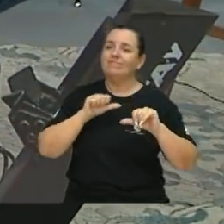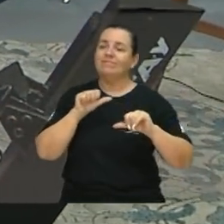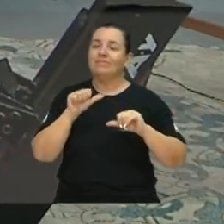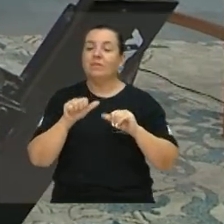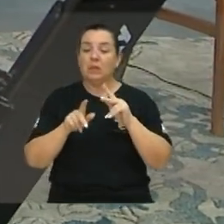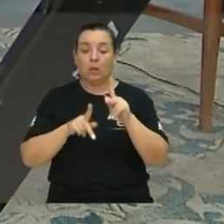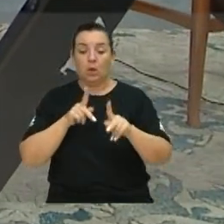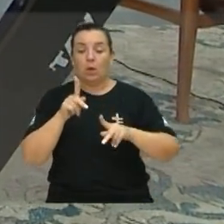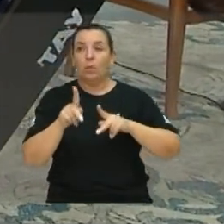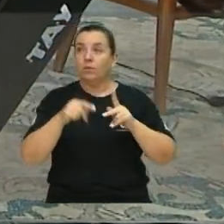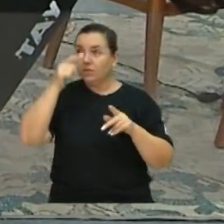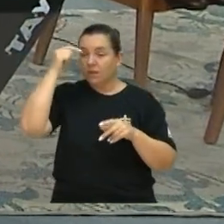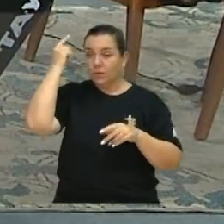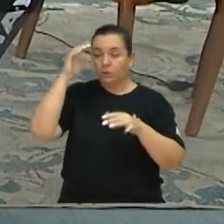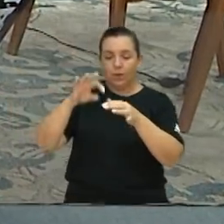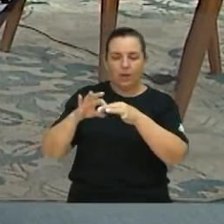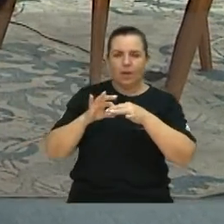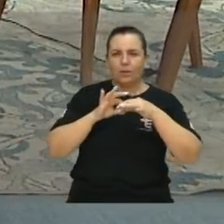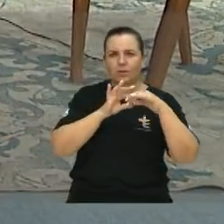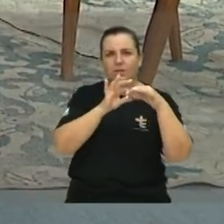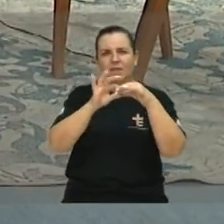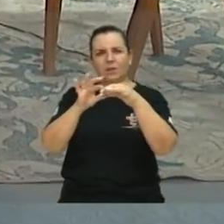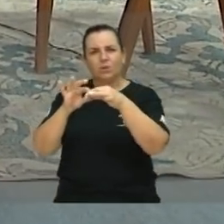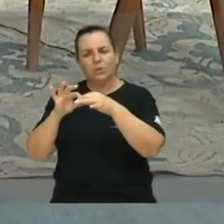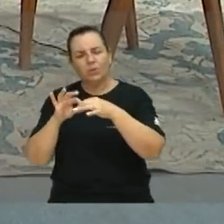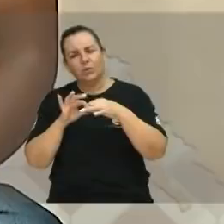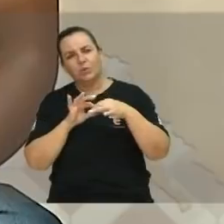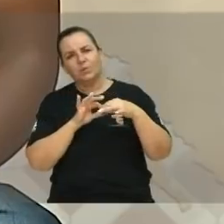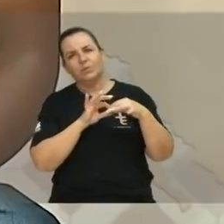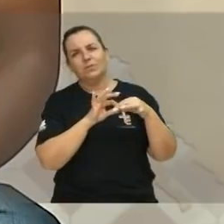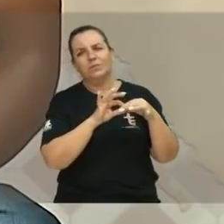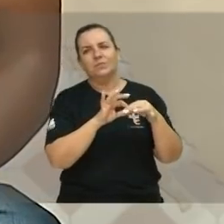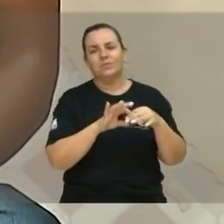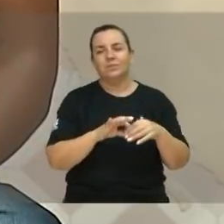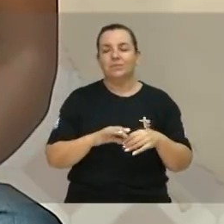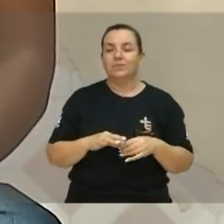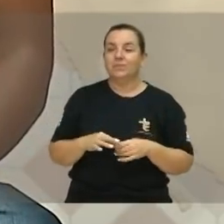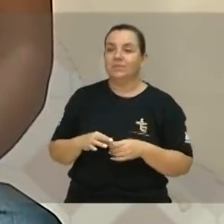o povo santo reunido